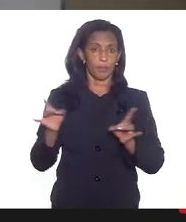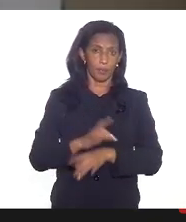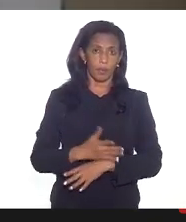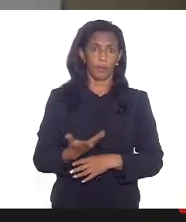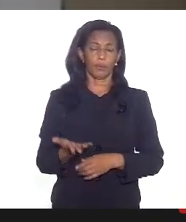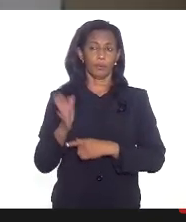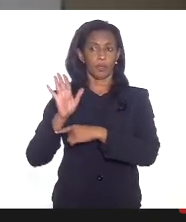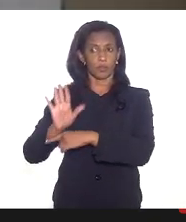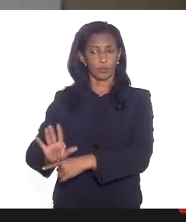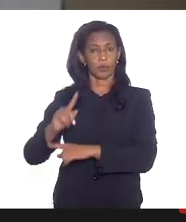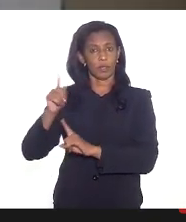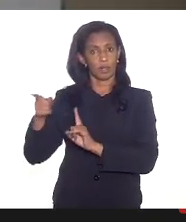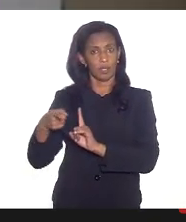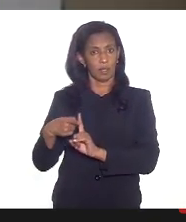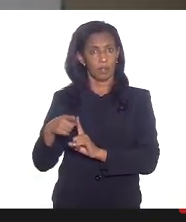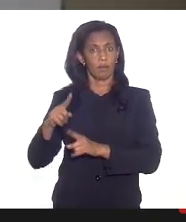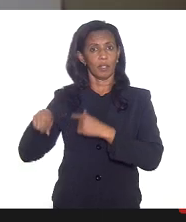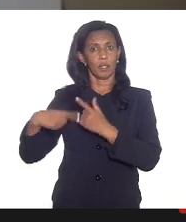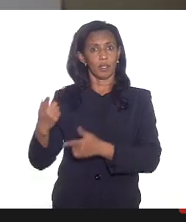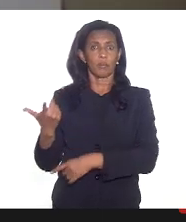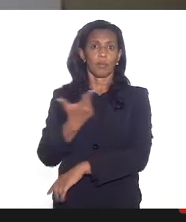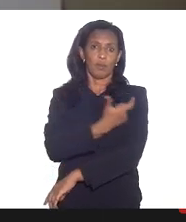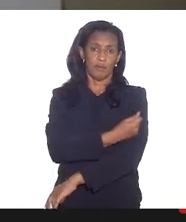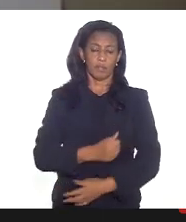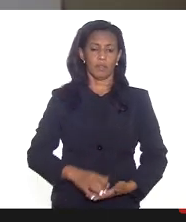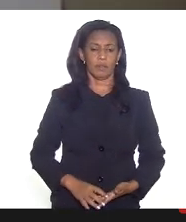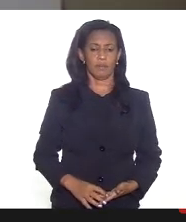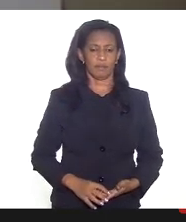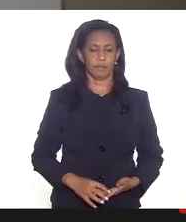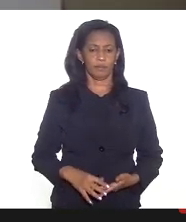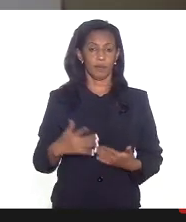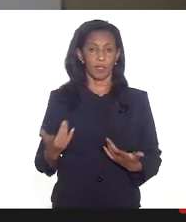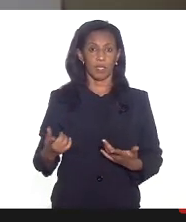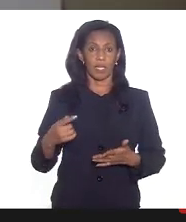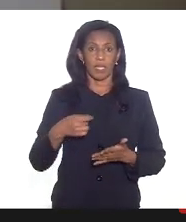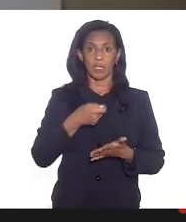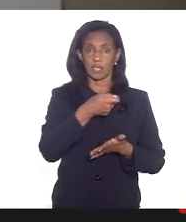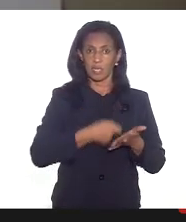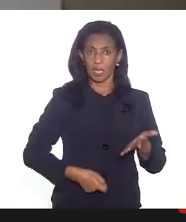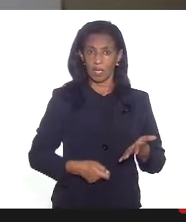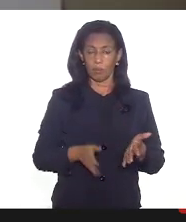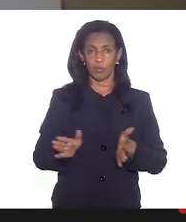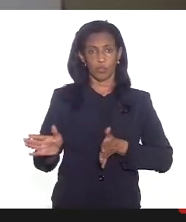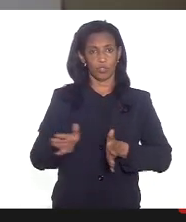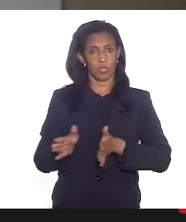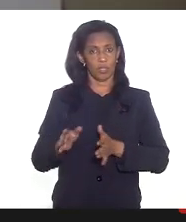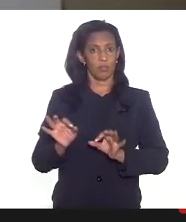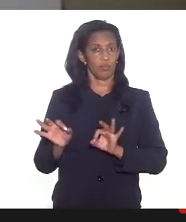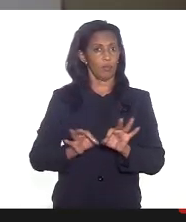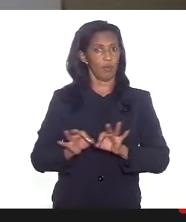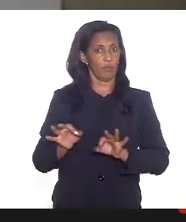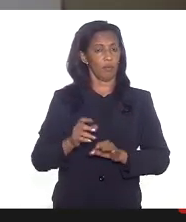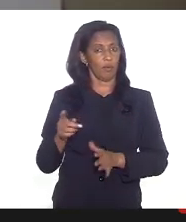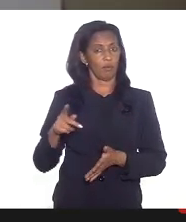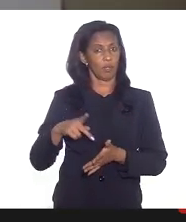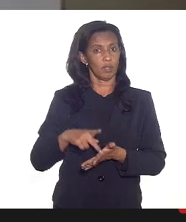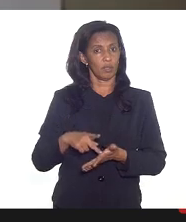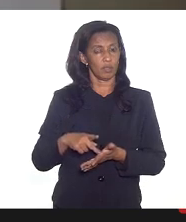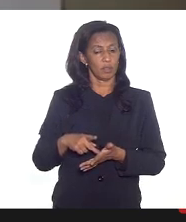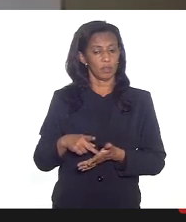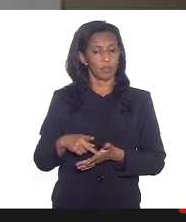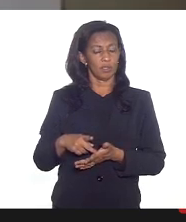disposição para atender aquela gestante logo em seguida fazer a vacinação que esse termo de acesso seja uma forma realmente de